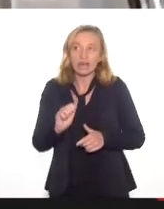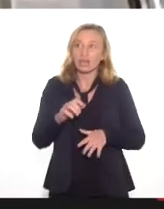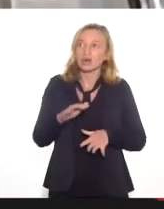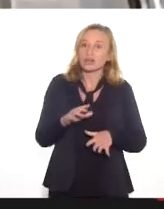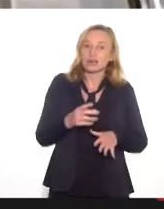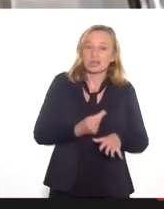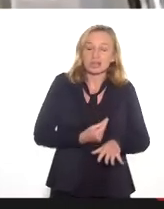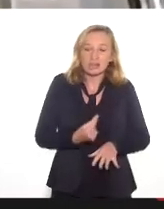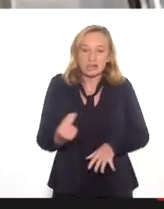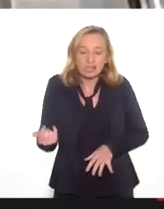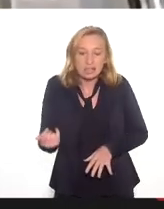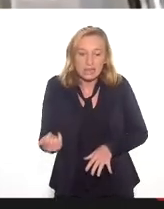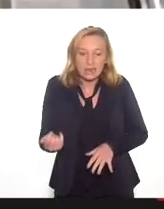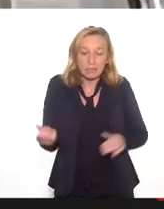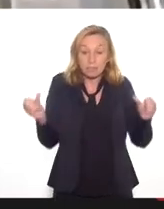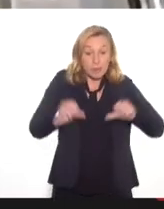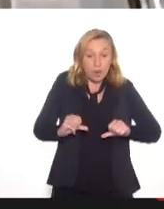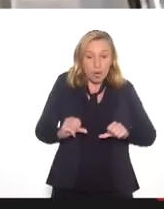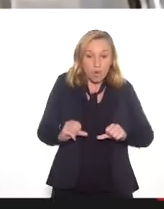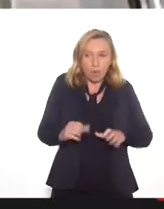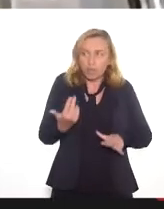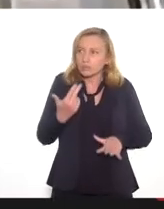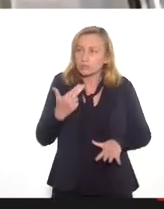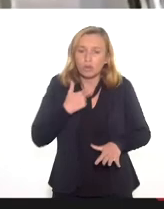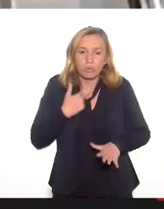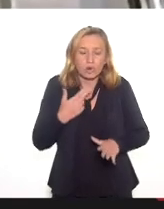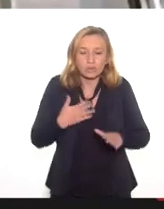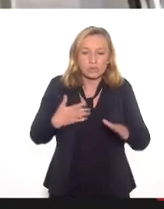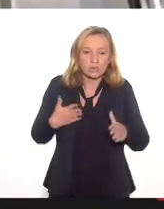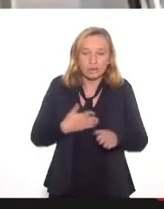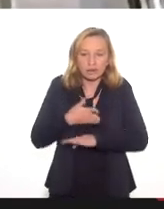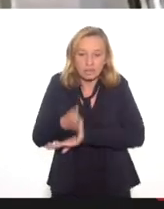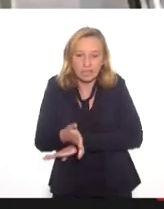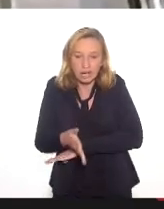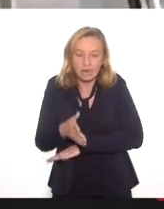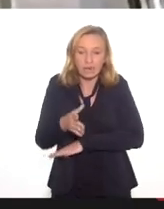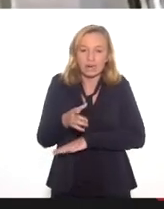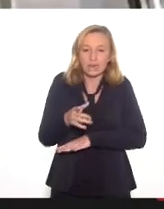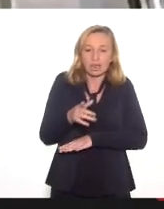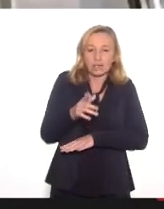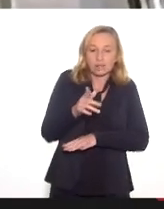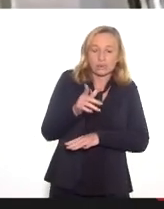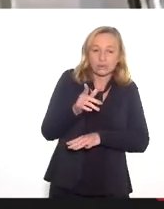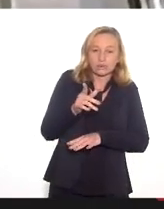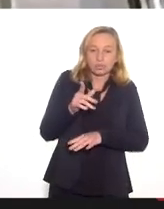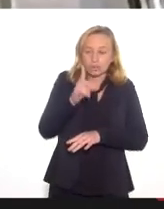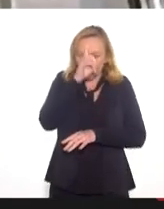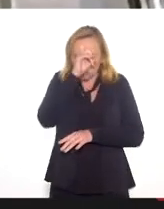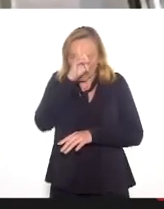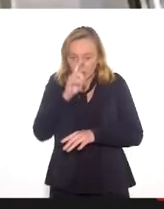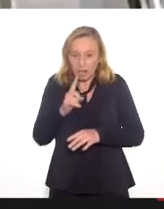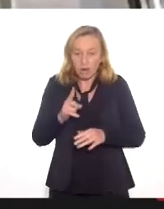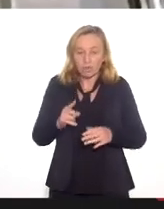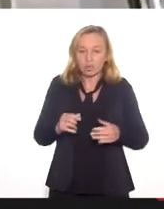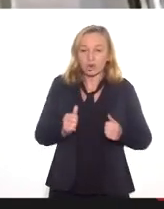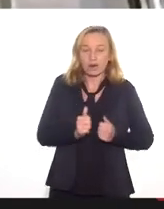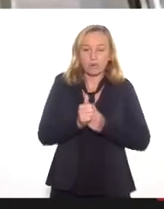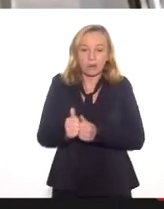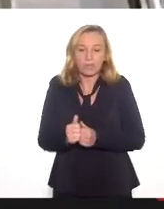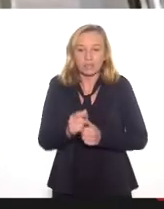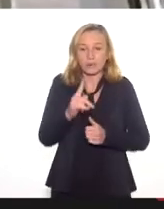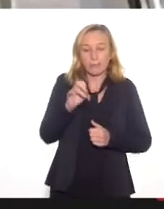posto de saúde para fazer o acompanhamento pré-natal e nove meses depois morrer é